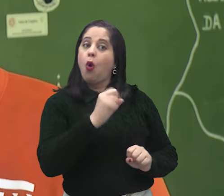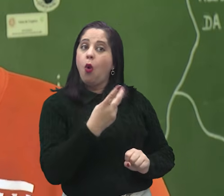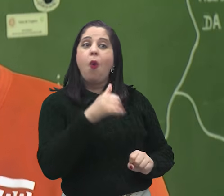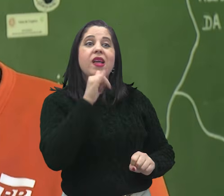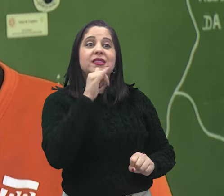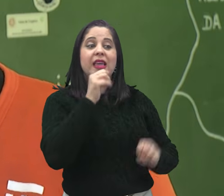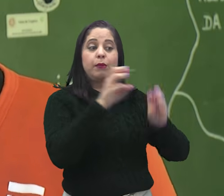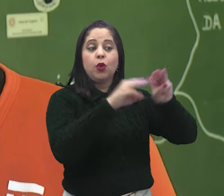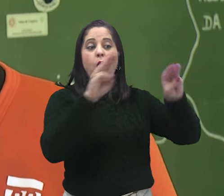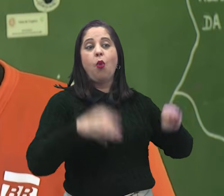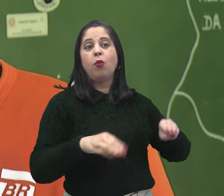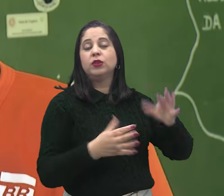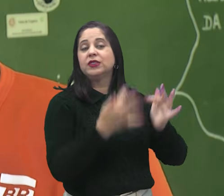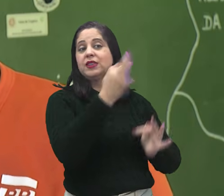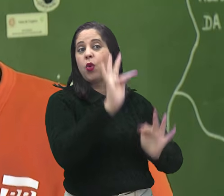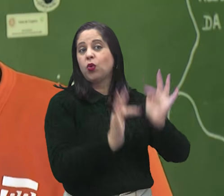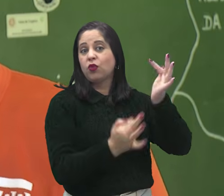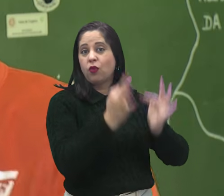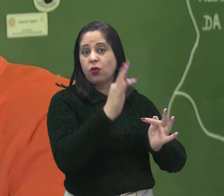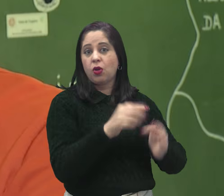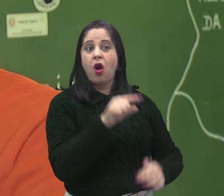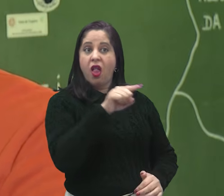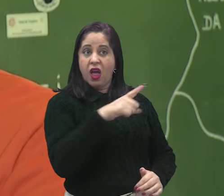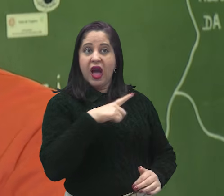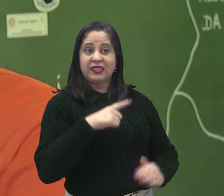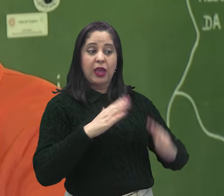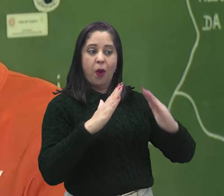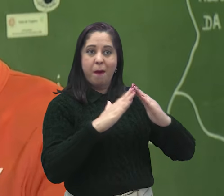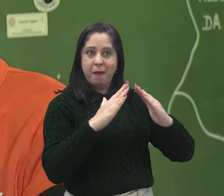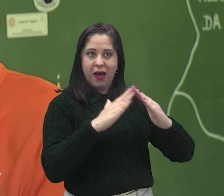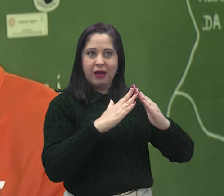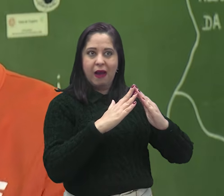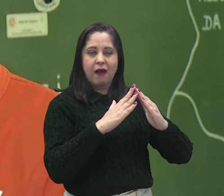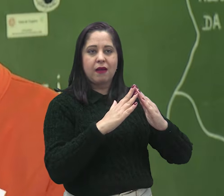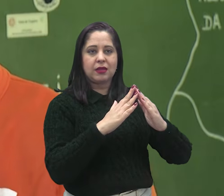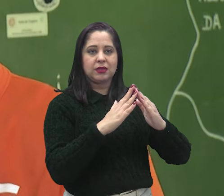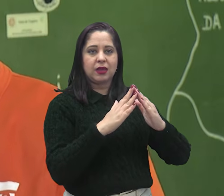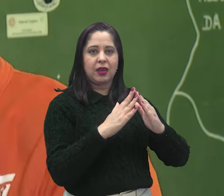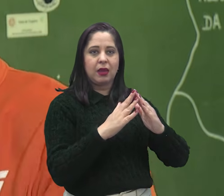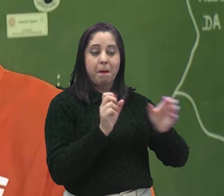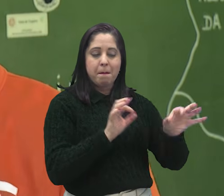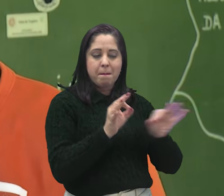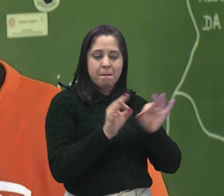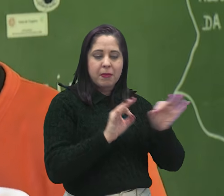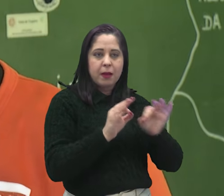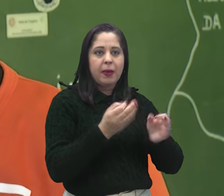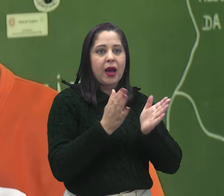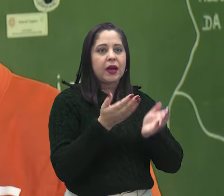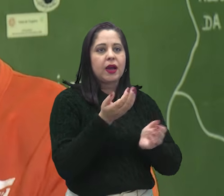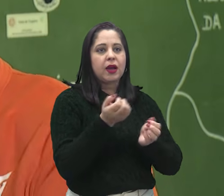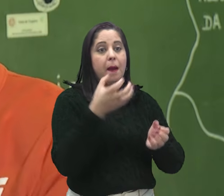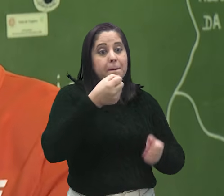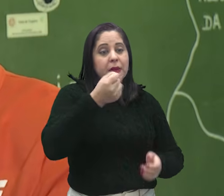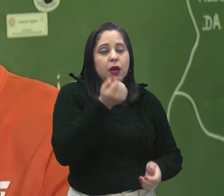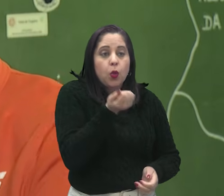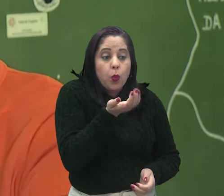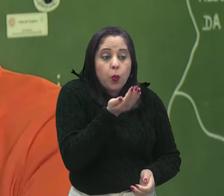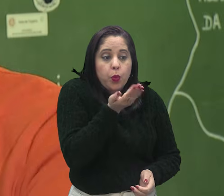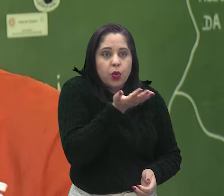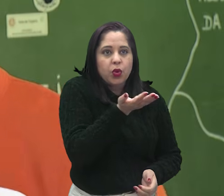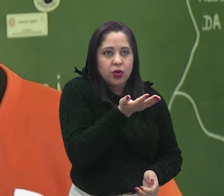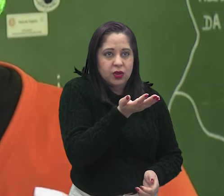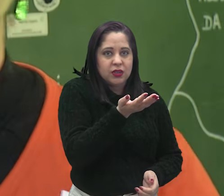como exemplo, você tem a Casa de Farinha em exposição, uma réplica de uma casa de